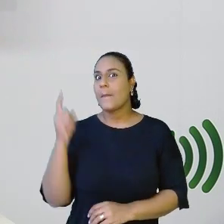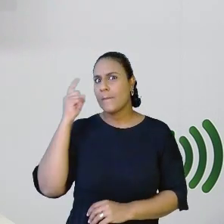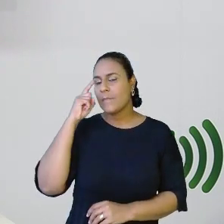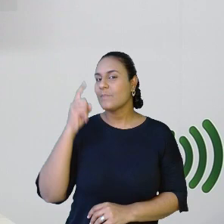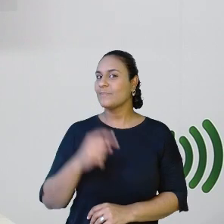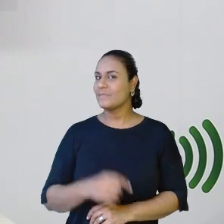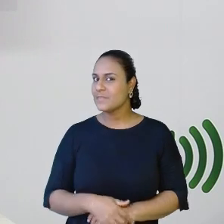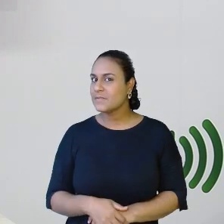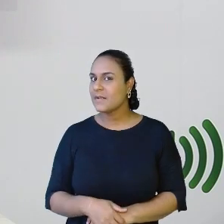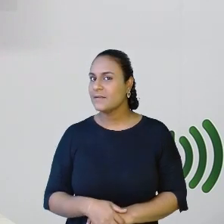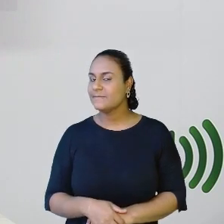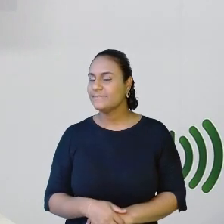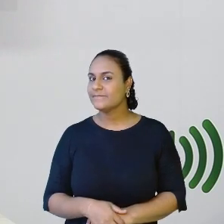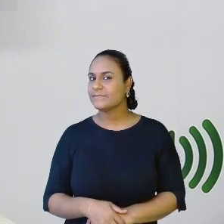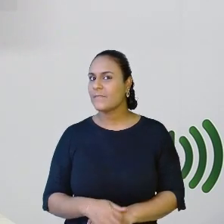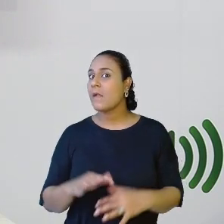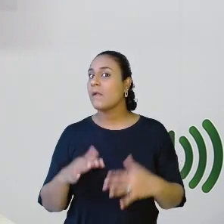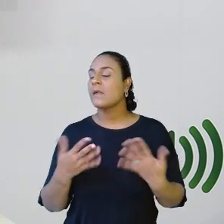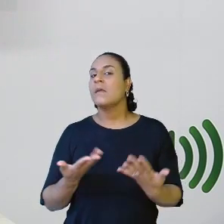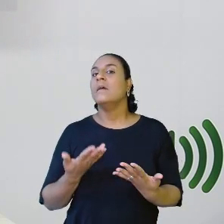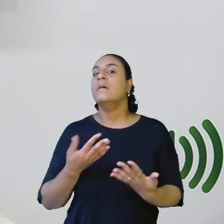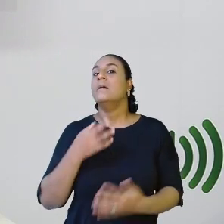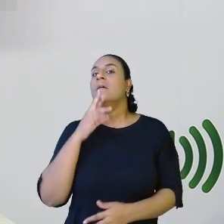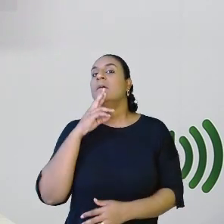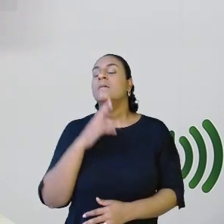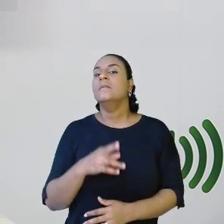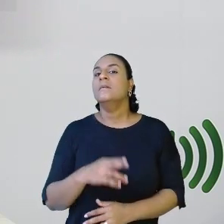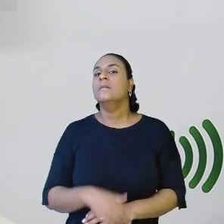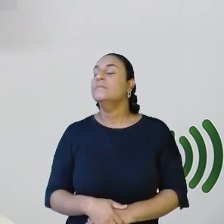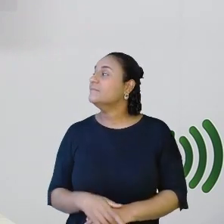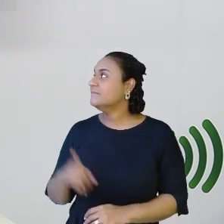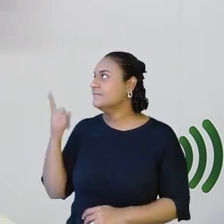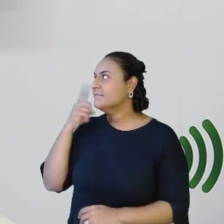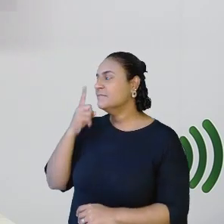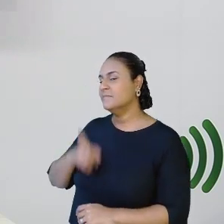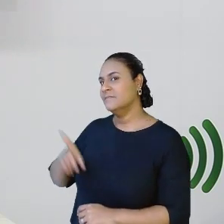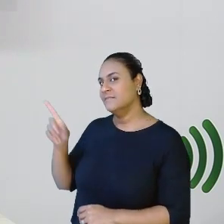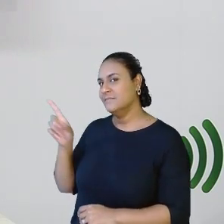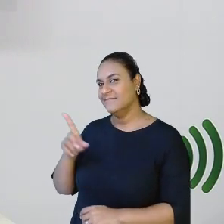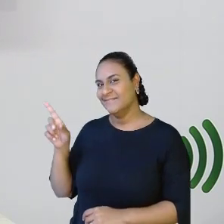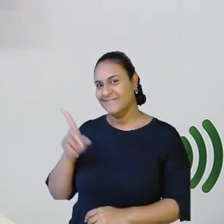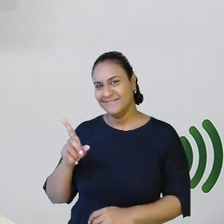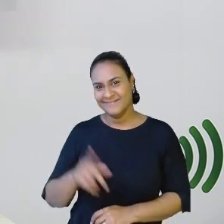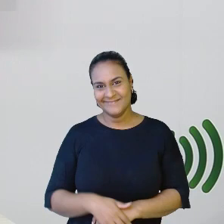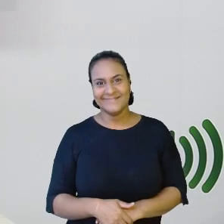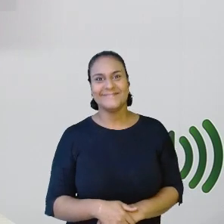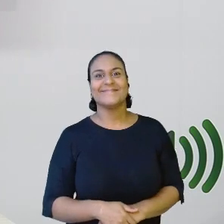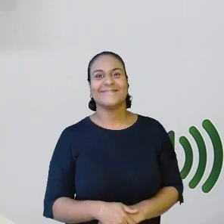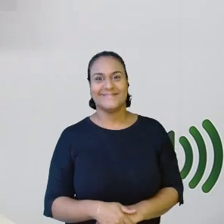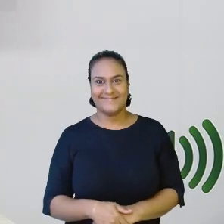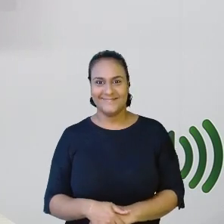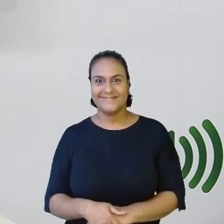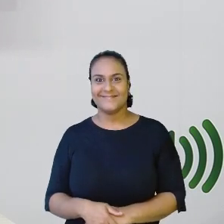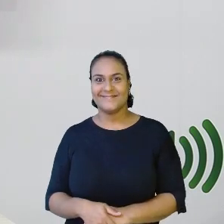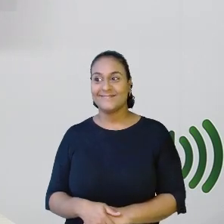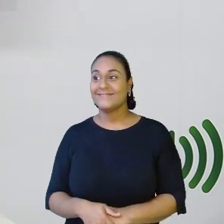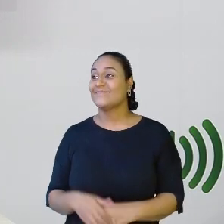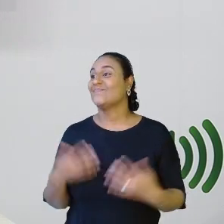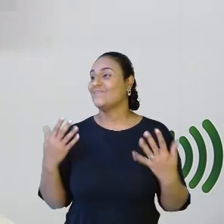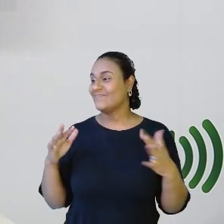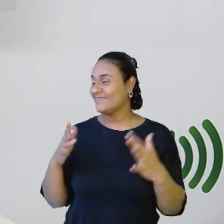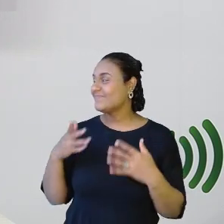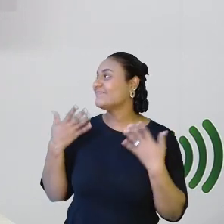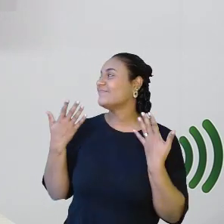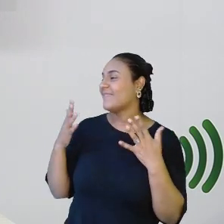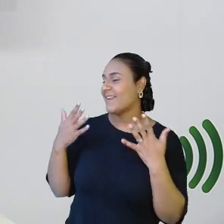Pensaram? Qual é a resposta, pessoal? Vamos ver? Vamos ver se você acertou. Olha só, acertaram, não